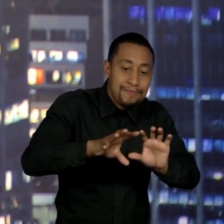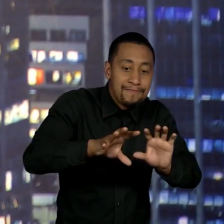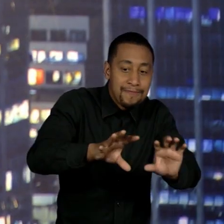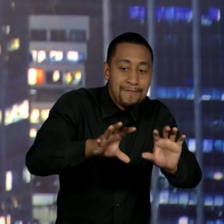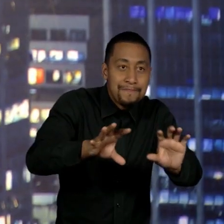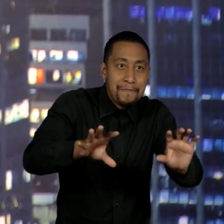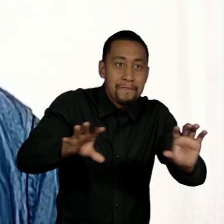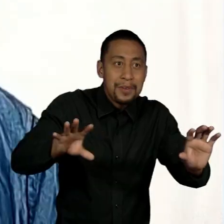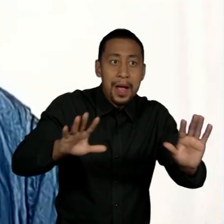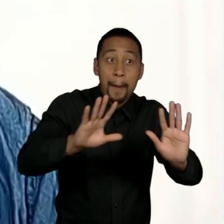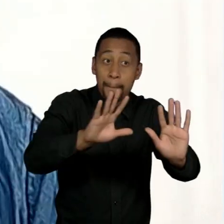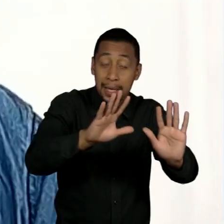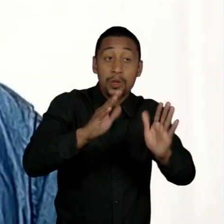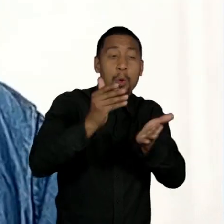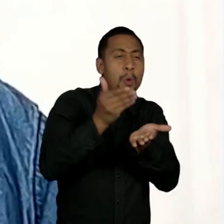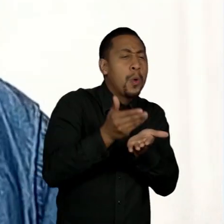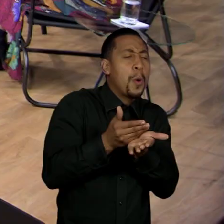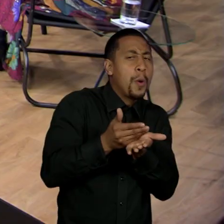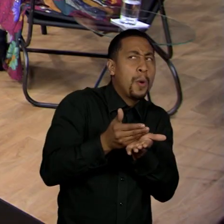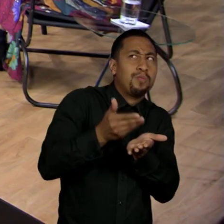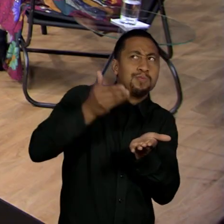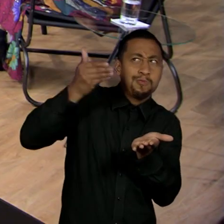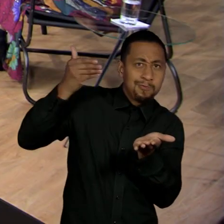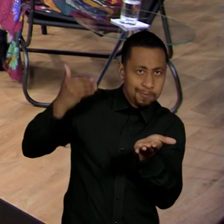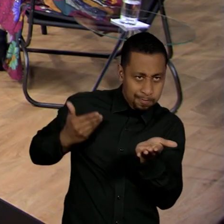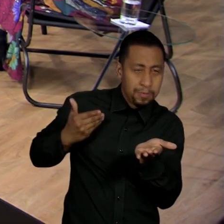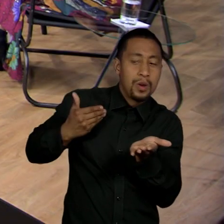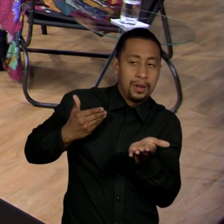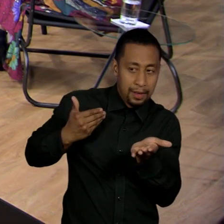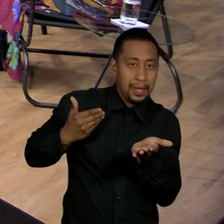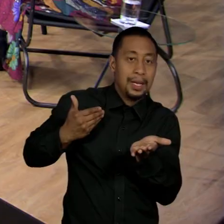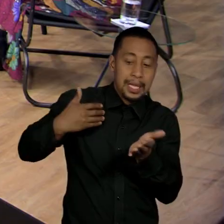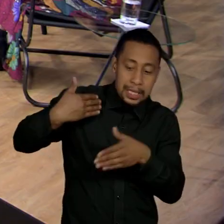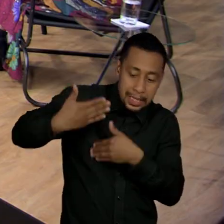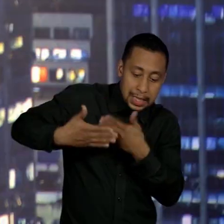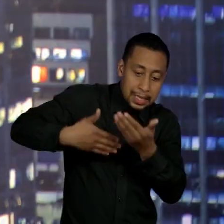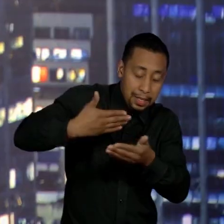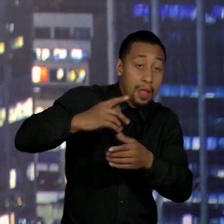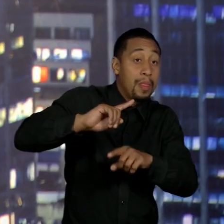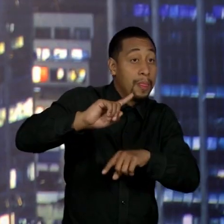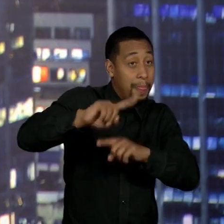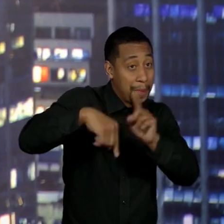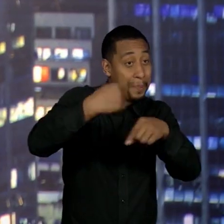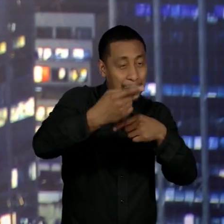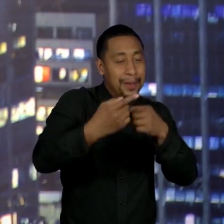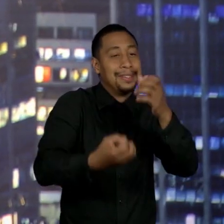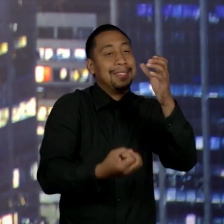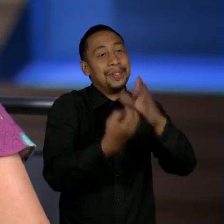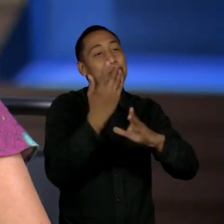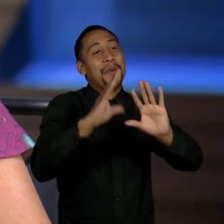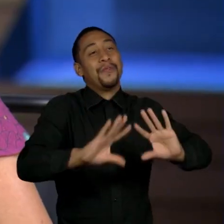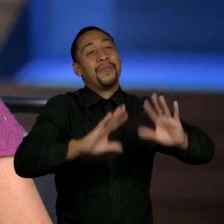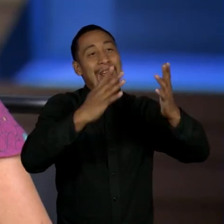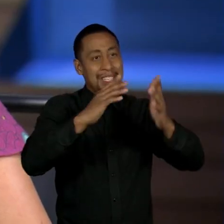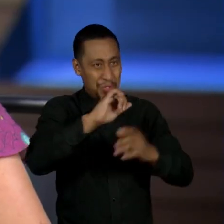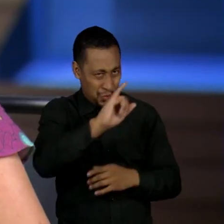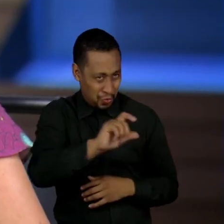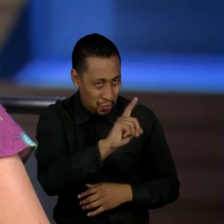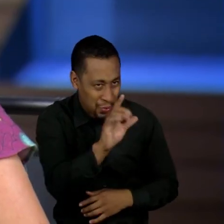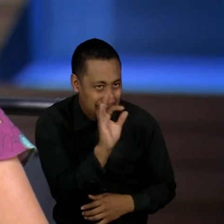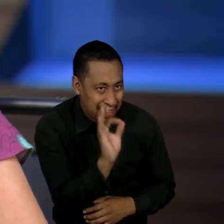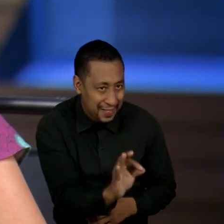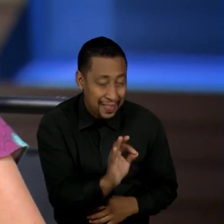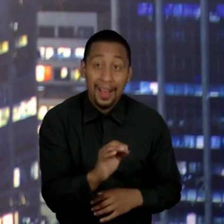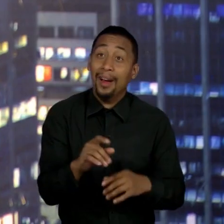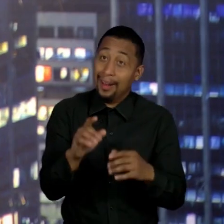disso, né? Começa antes, vai para depois, hoje a gente ouve até festa julina, não é? Até Agostina, né?